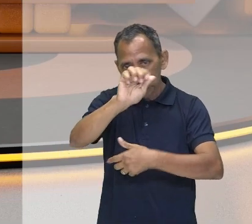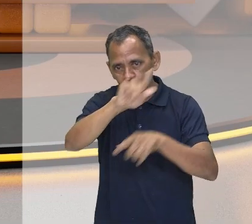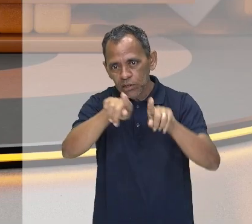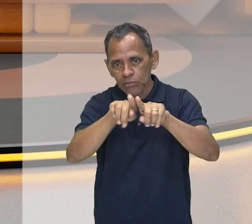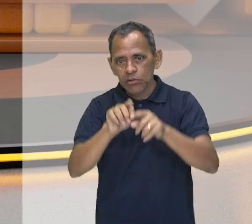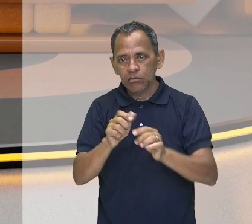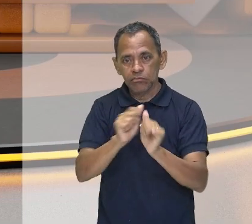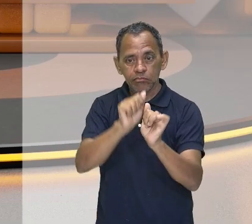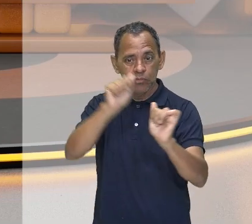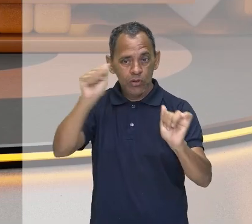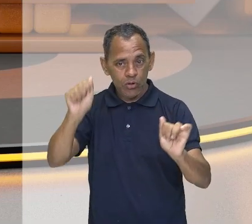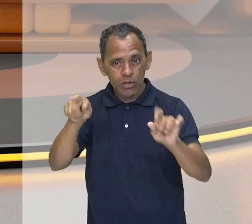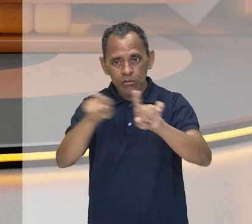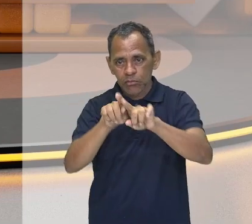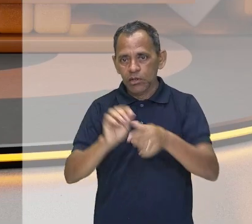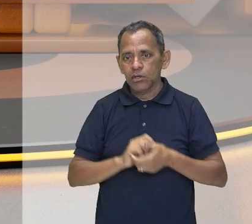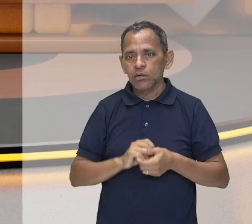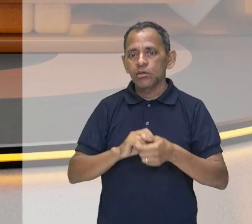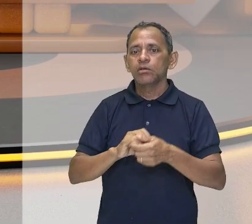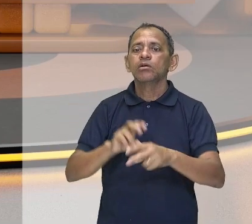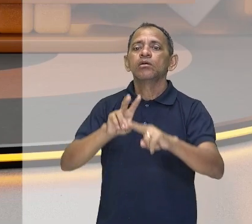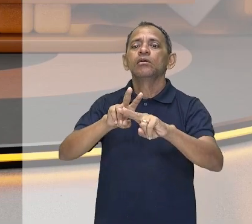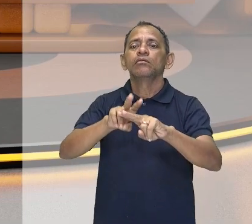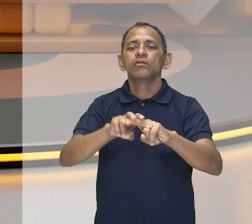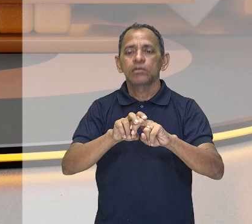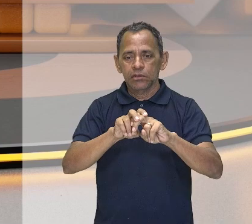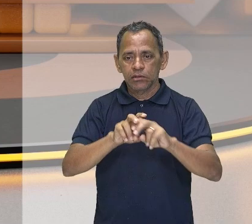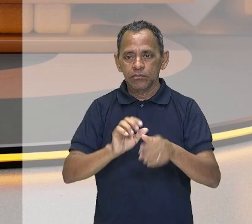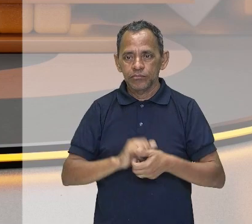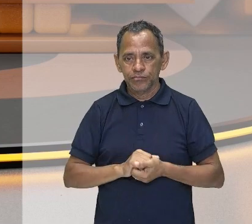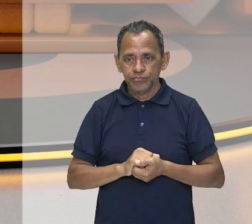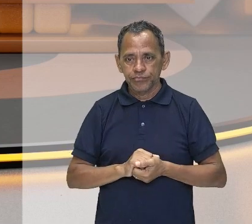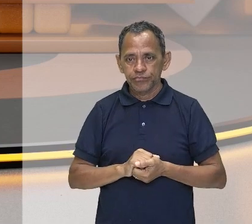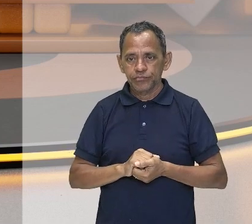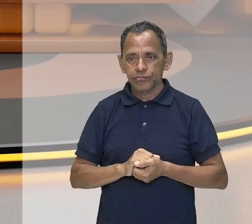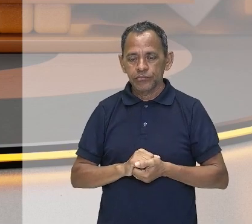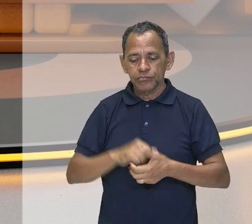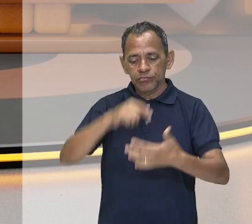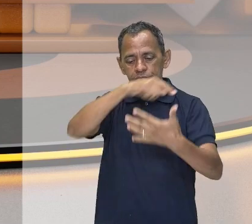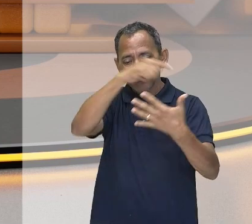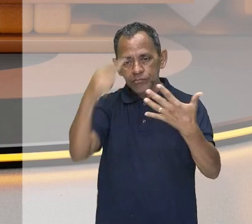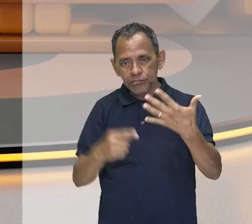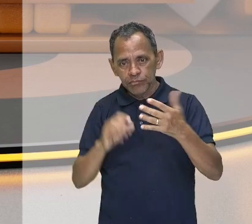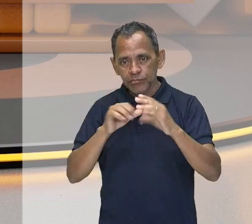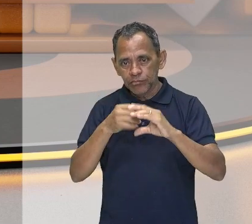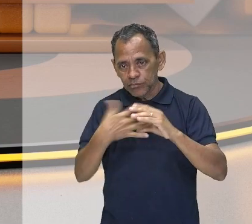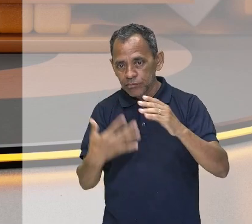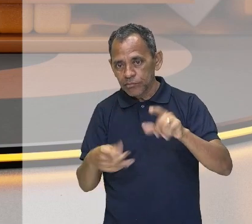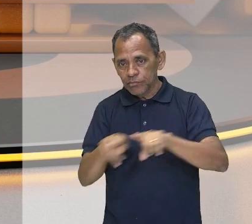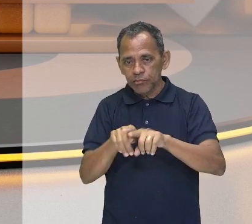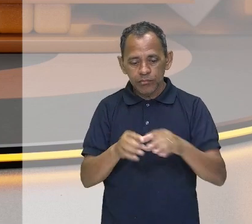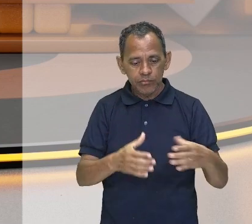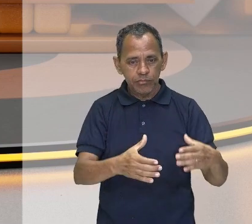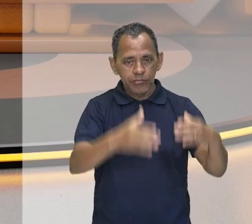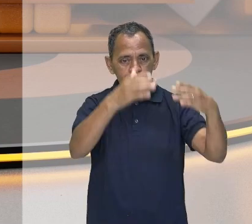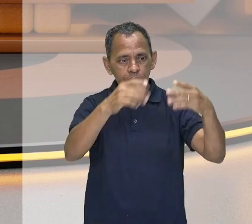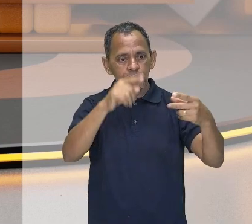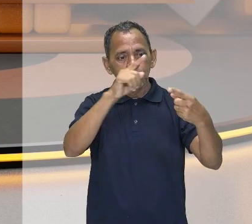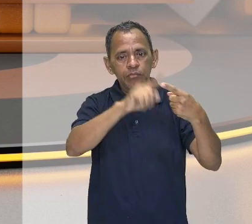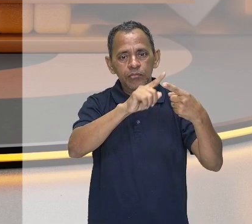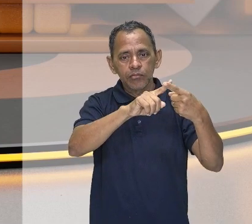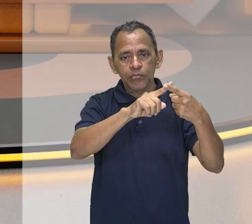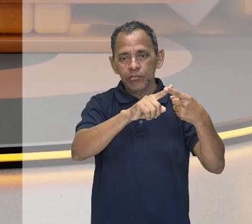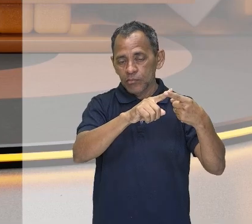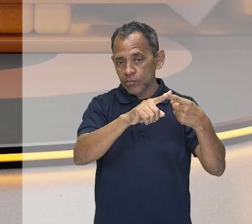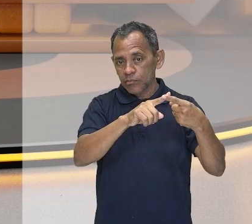maior do que ele realmente é. Outro ponto importante, as projeções cilíndricas podem ser de 3 tipos. A